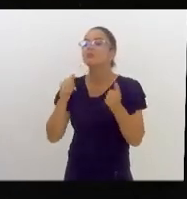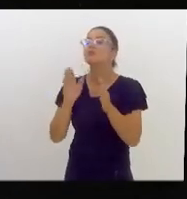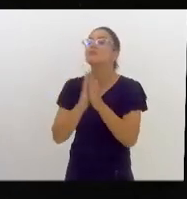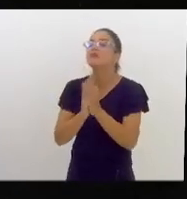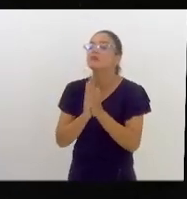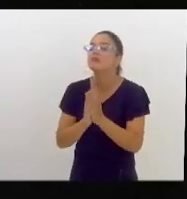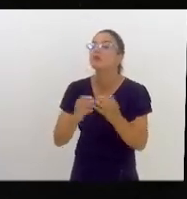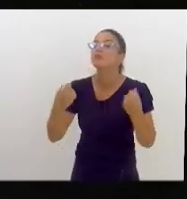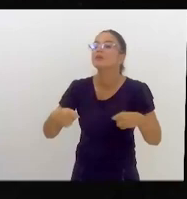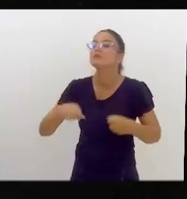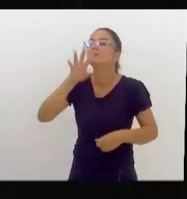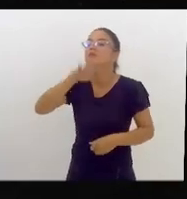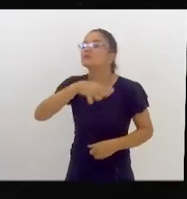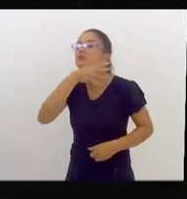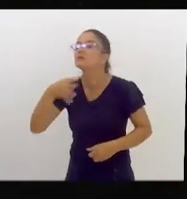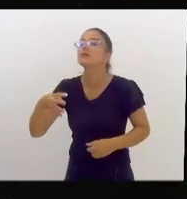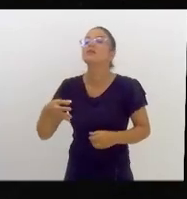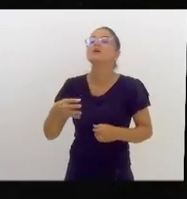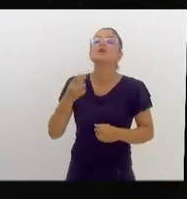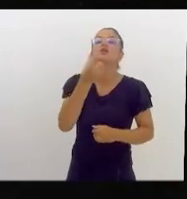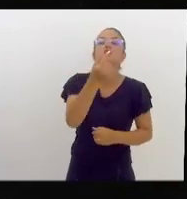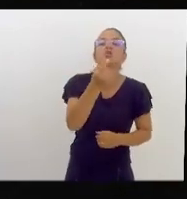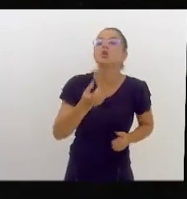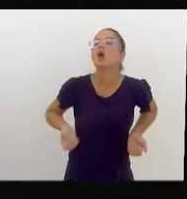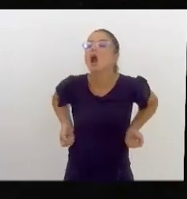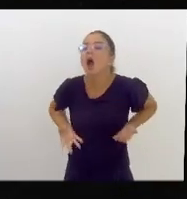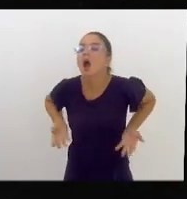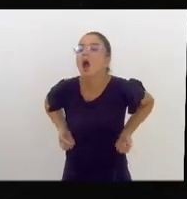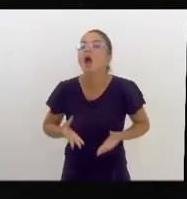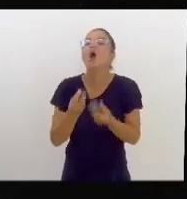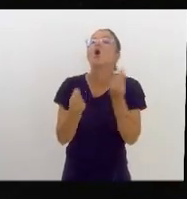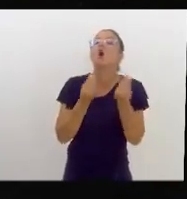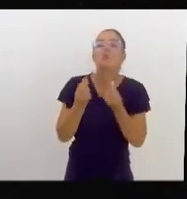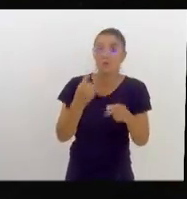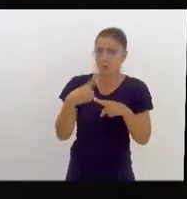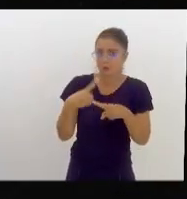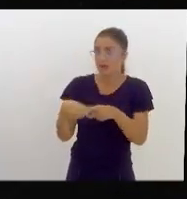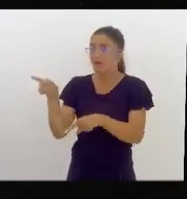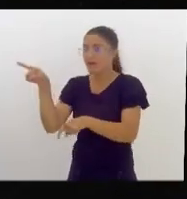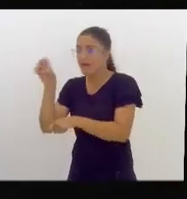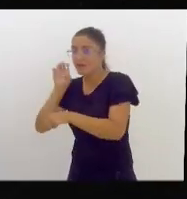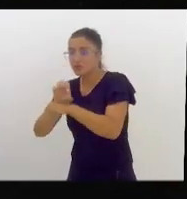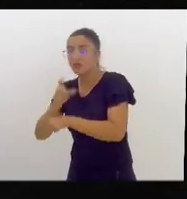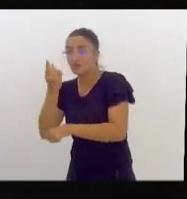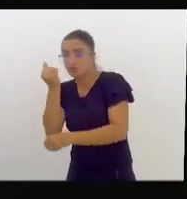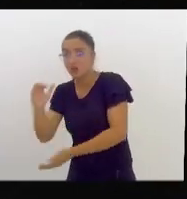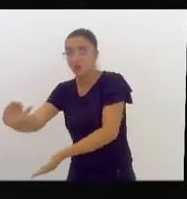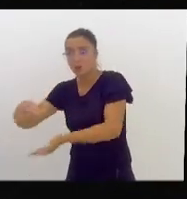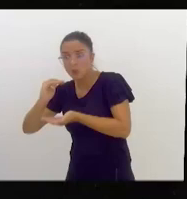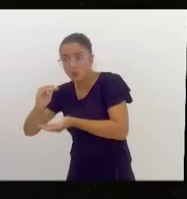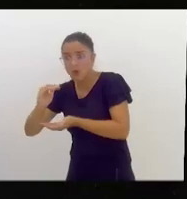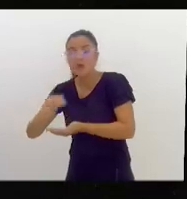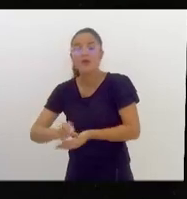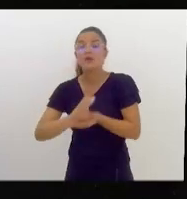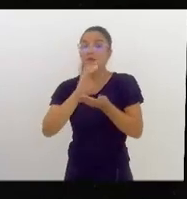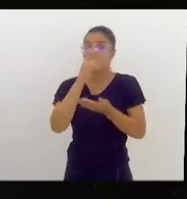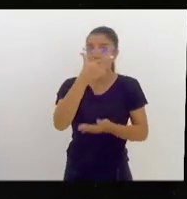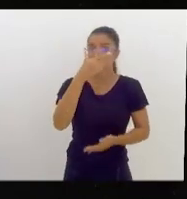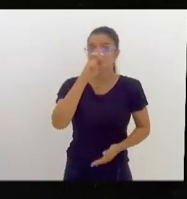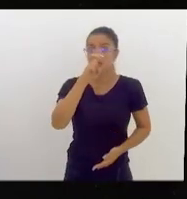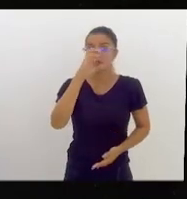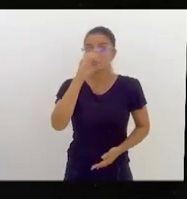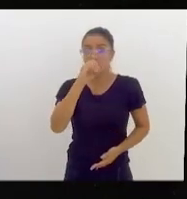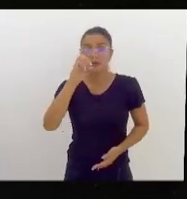financeiro dos 250 milhões que o Estado, o Tesouro do Estado, repassou para a Supervia. E com esse cronograma que a gente